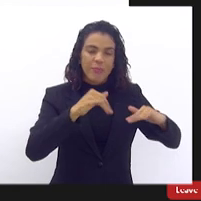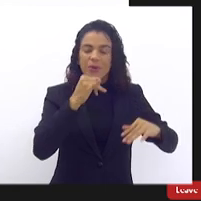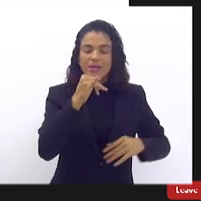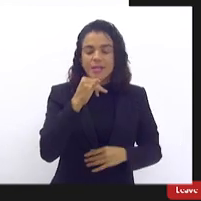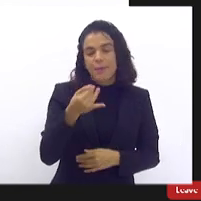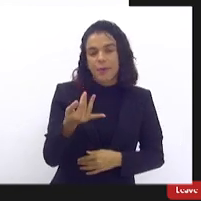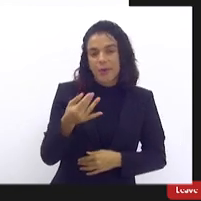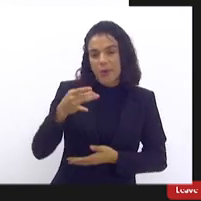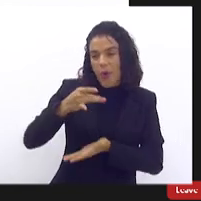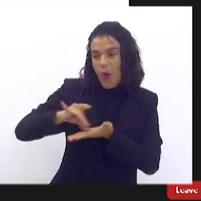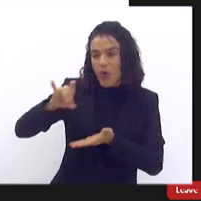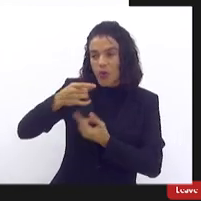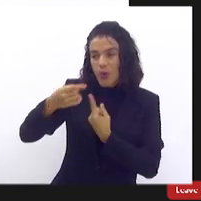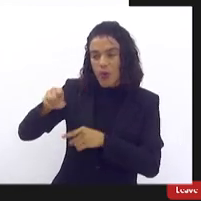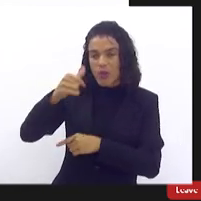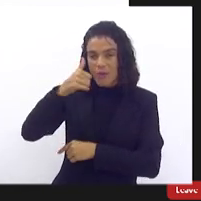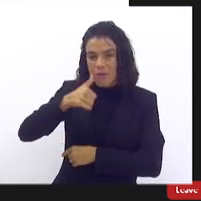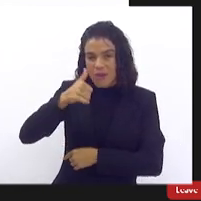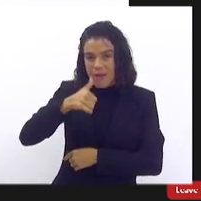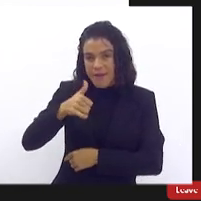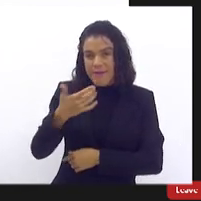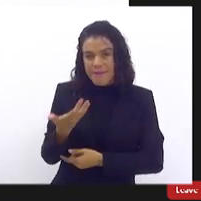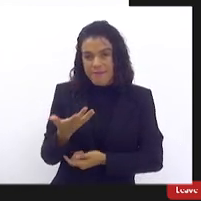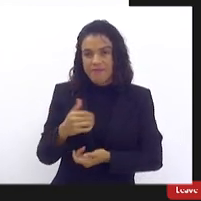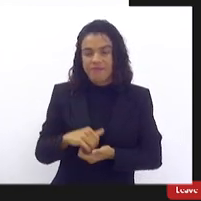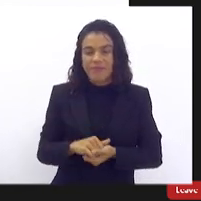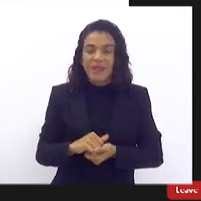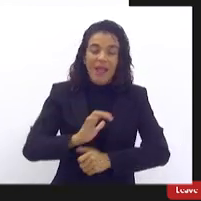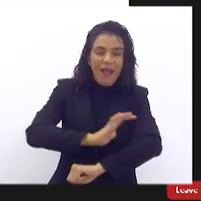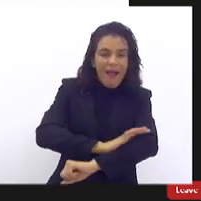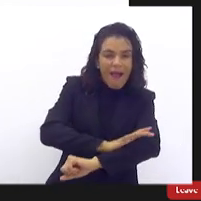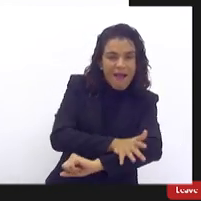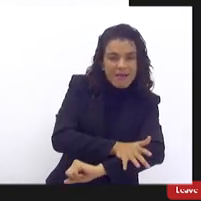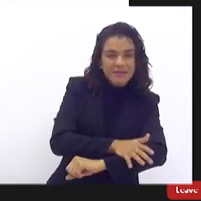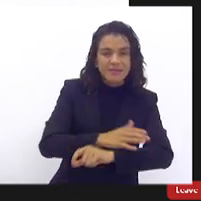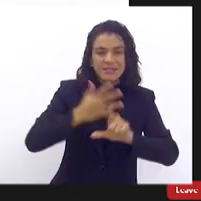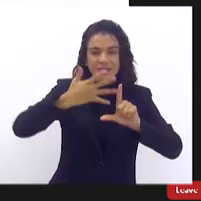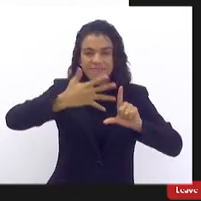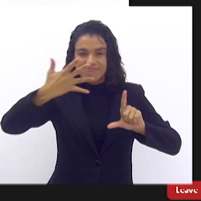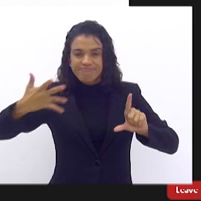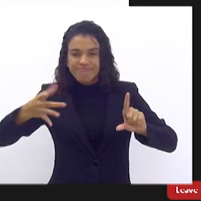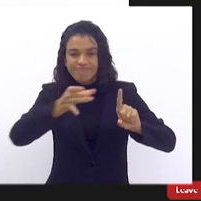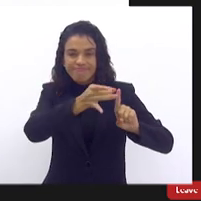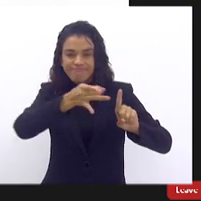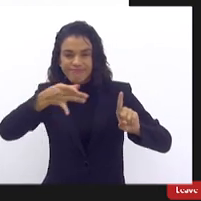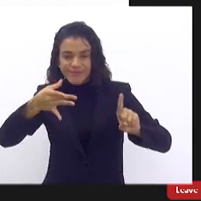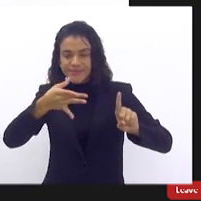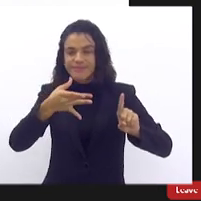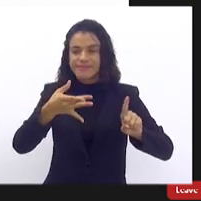exemplo, as previsões que existem em relação ao discurso racista, LGBTfóbico,